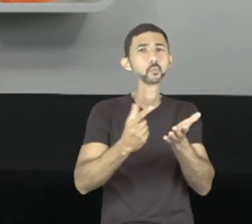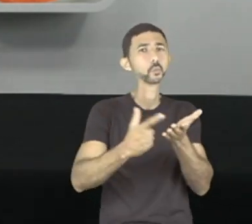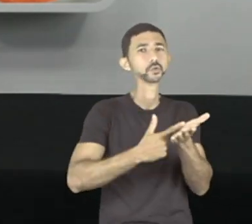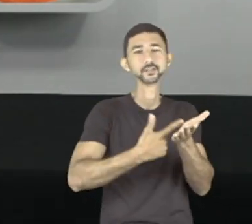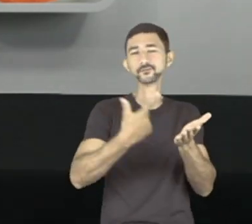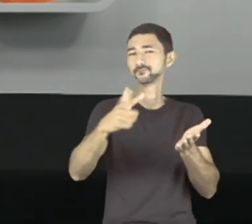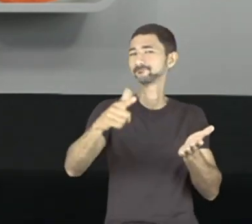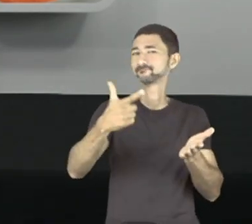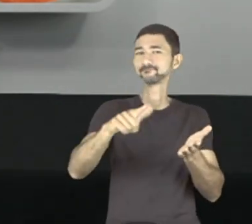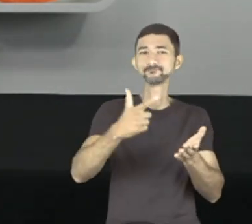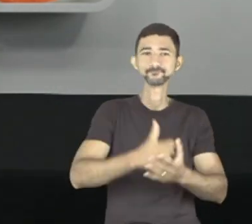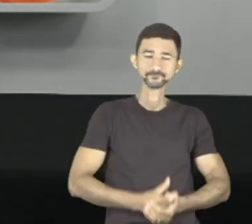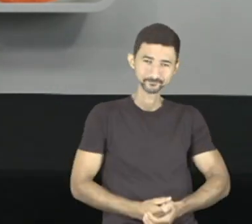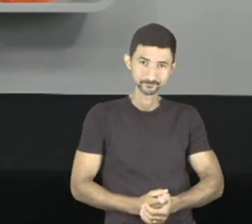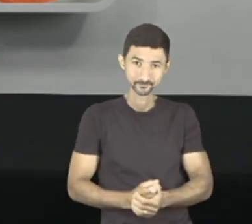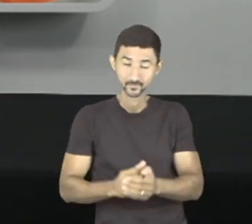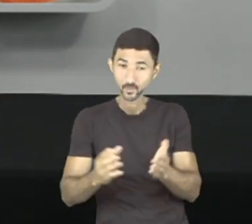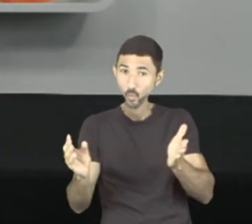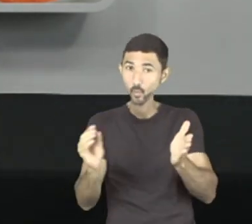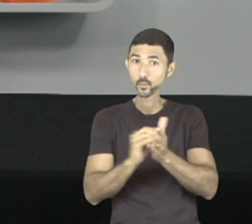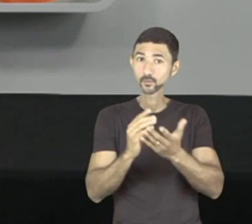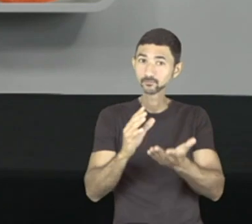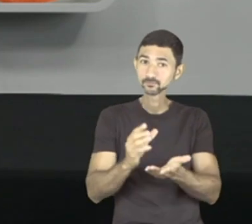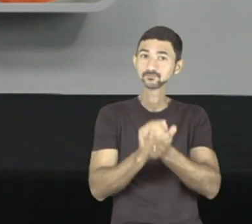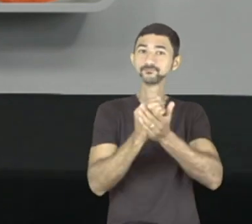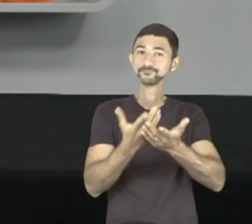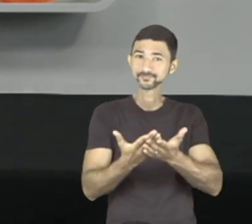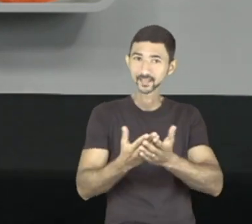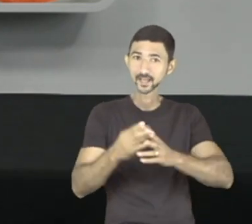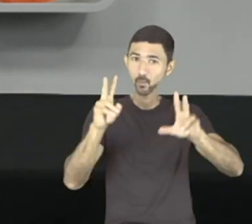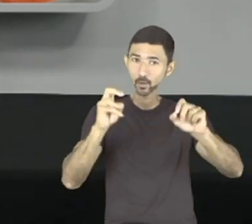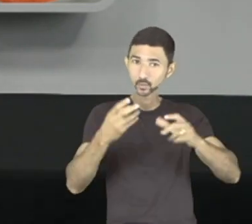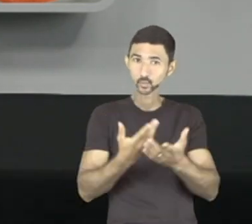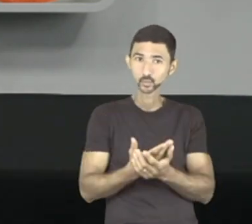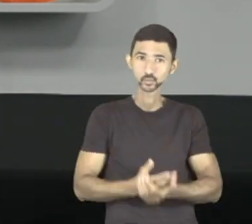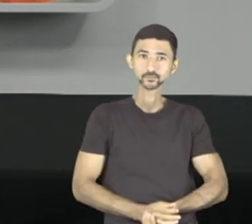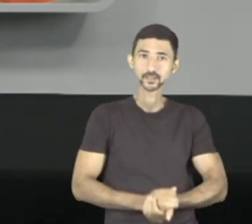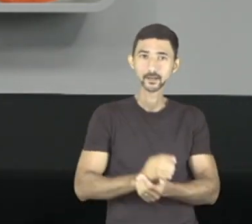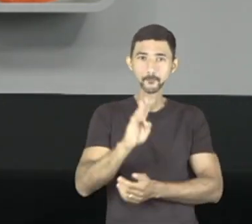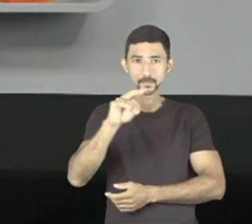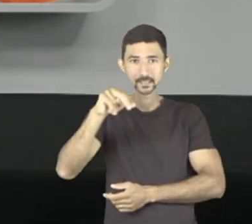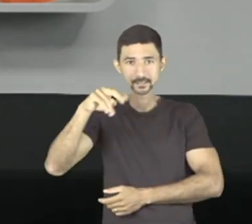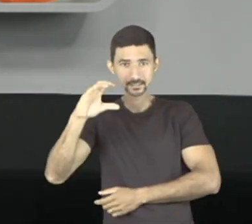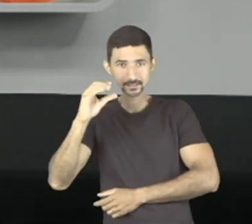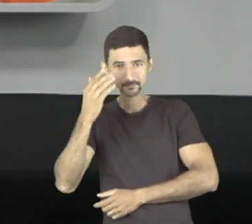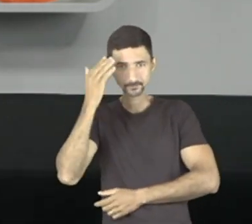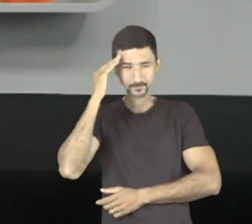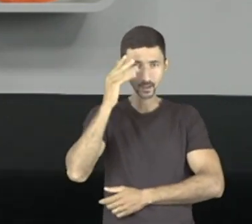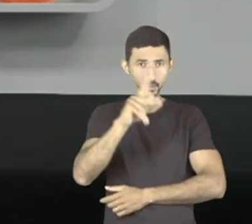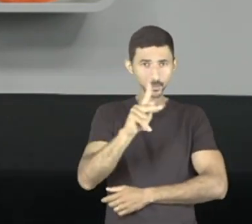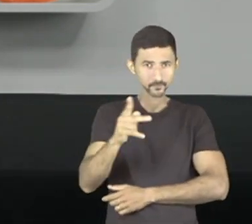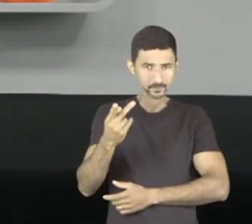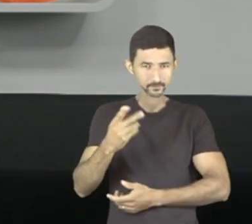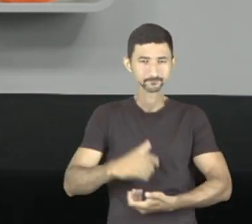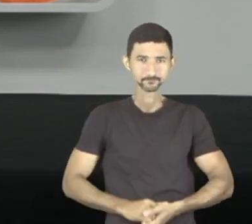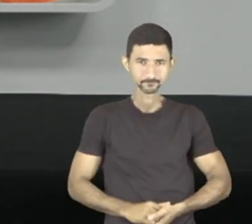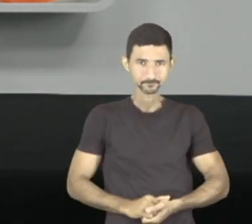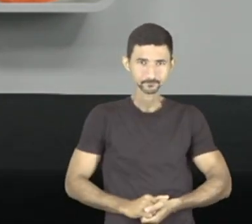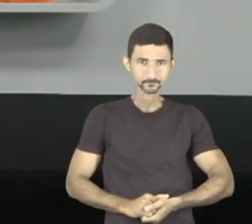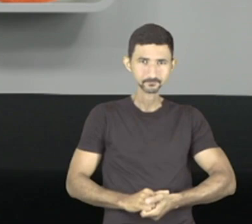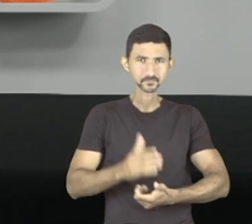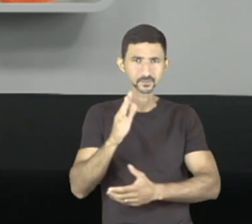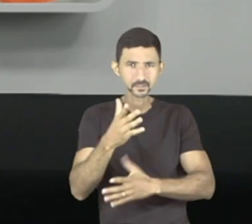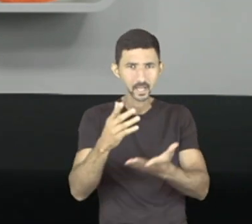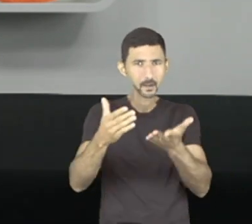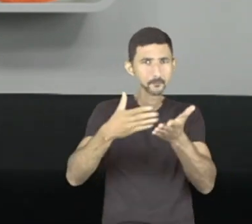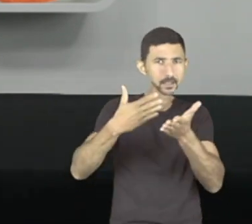teu livro didático, tá? É a parte complementar do nosso conteúdo segundo a BNCC. Os professores vão entender muito bem o que eu estou falando. Então já